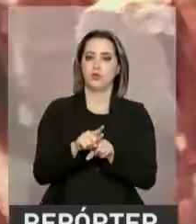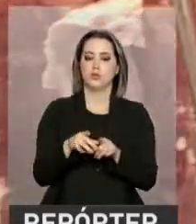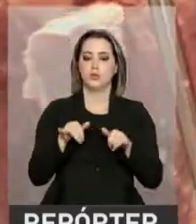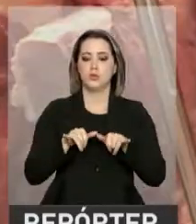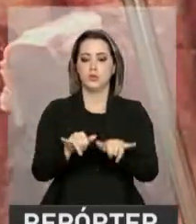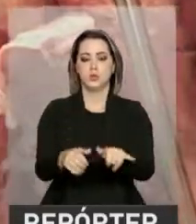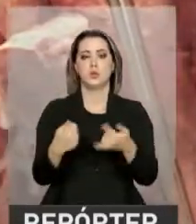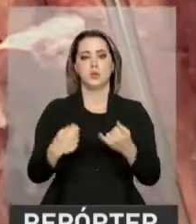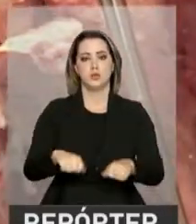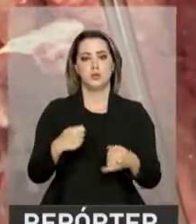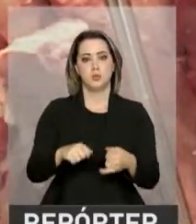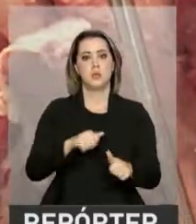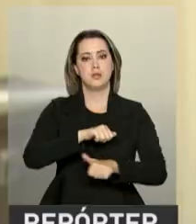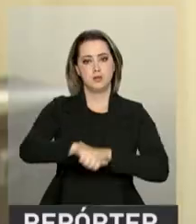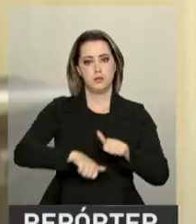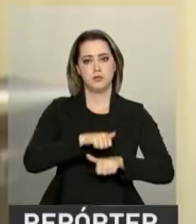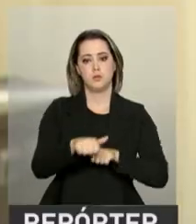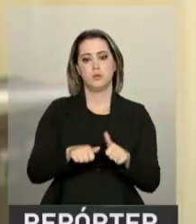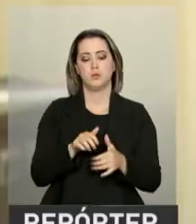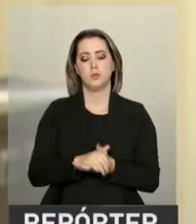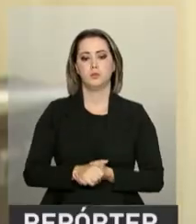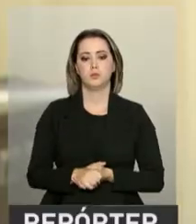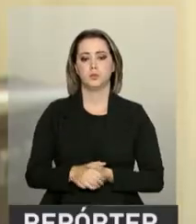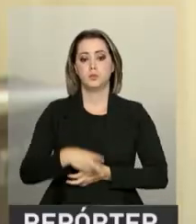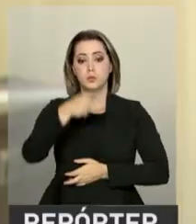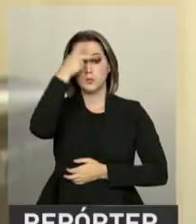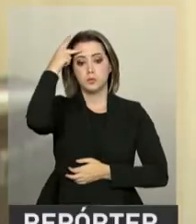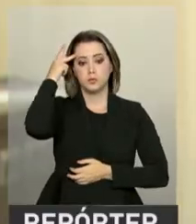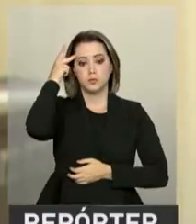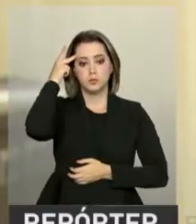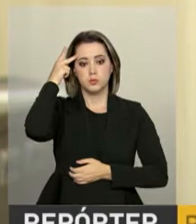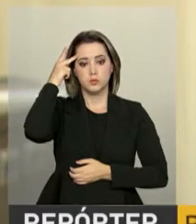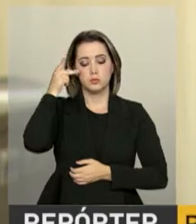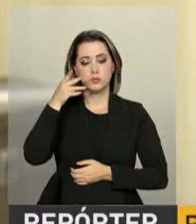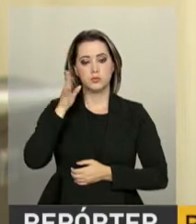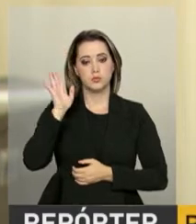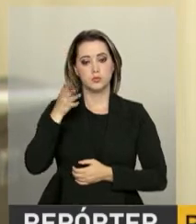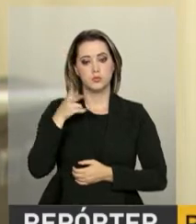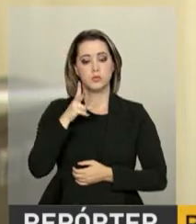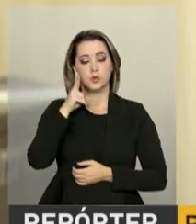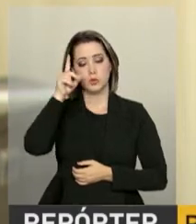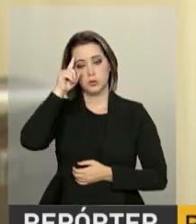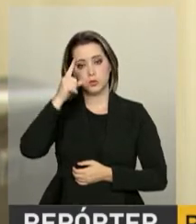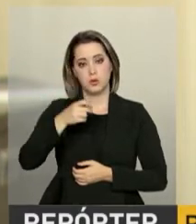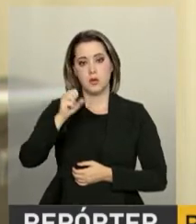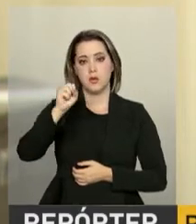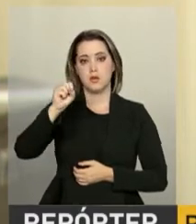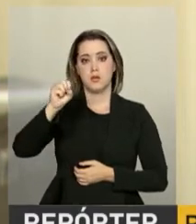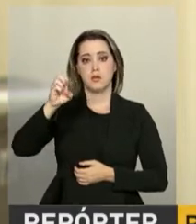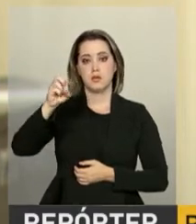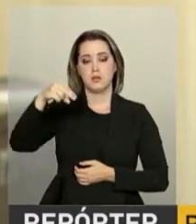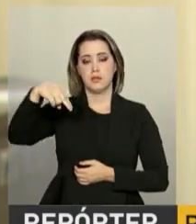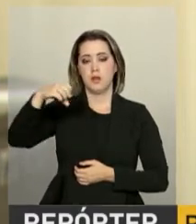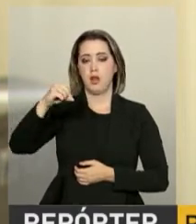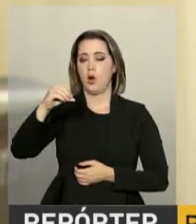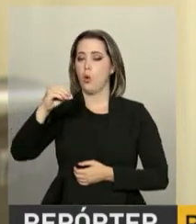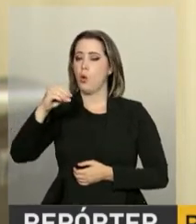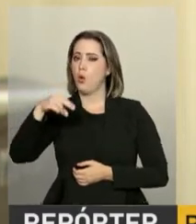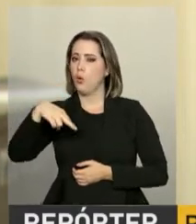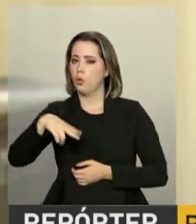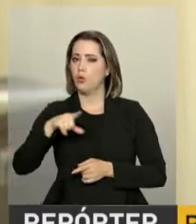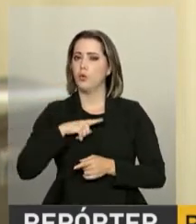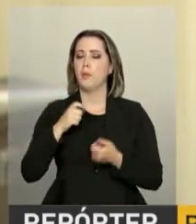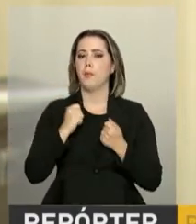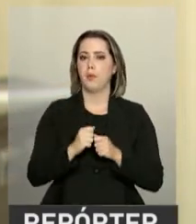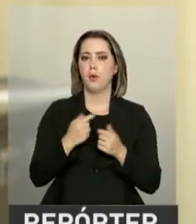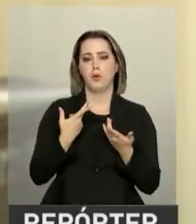estão obrigados a fazer a troca. O consumidor, caso... Como teve uma orientação da Senacom, ele pode procurar o PROCON e caso existe